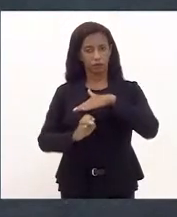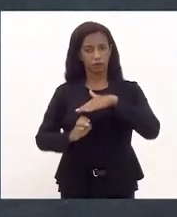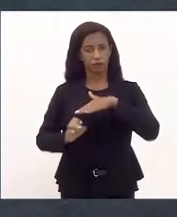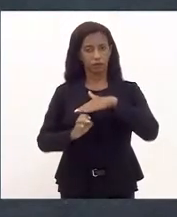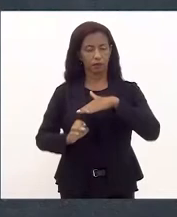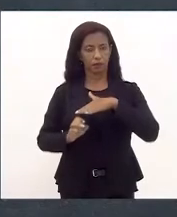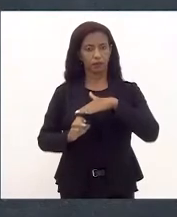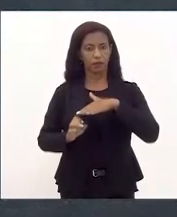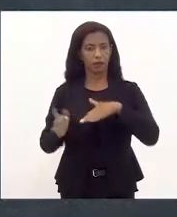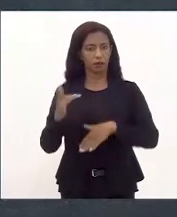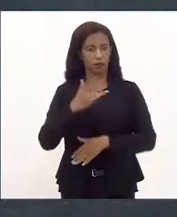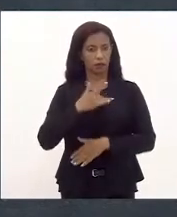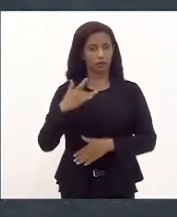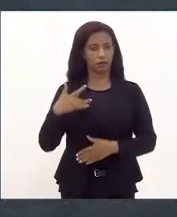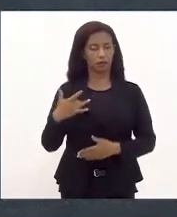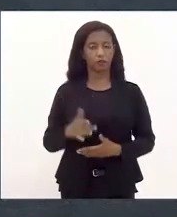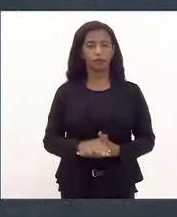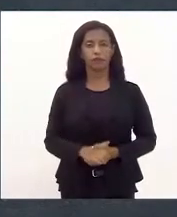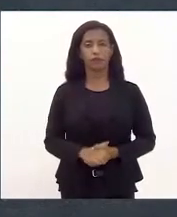intermunicipais de saúde.